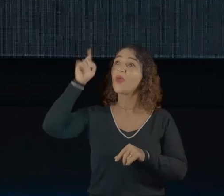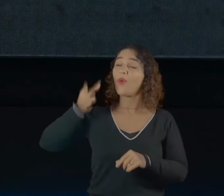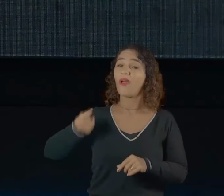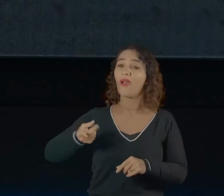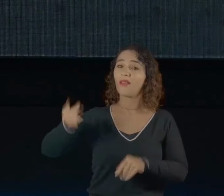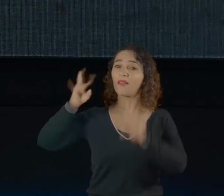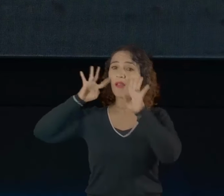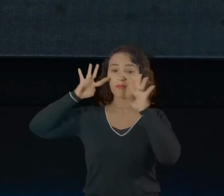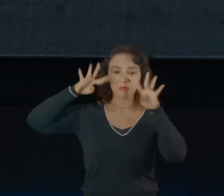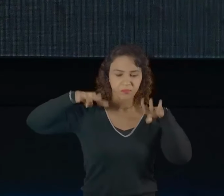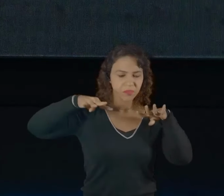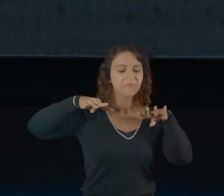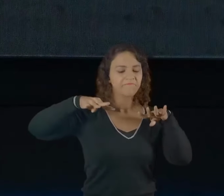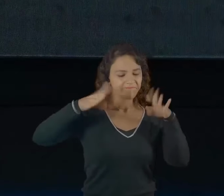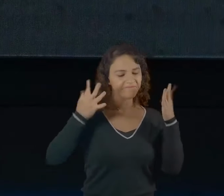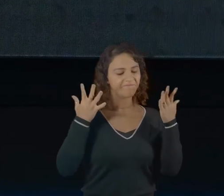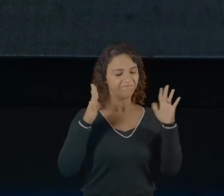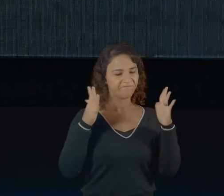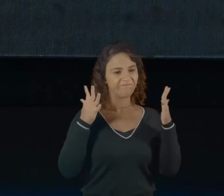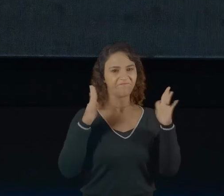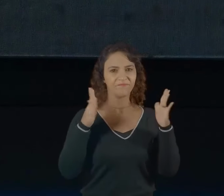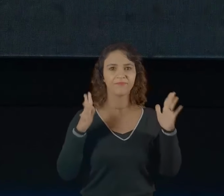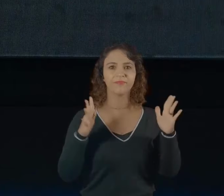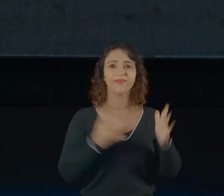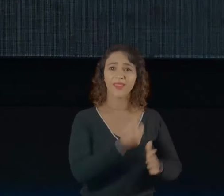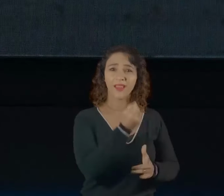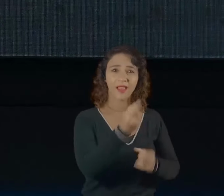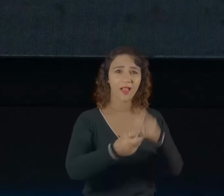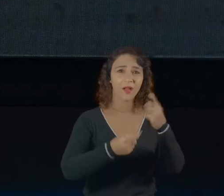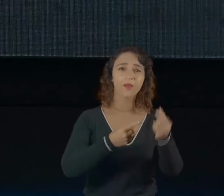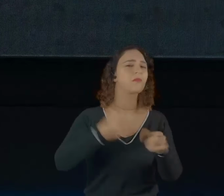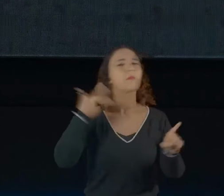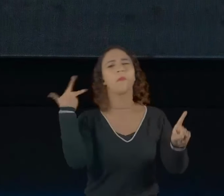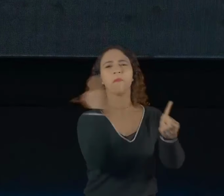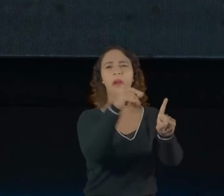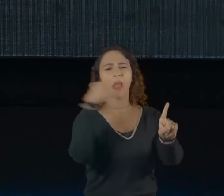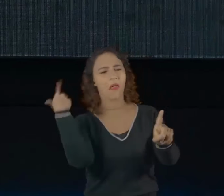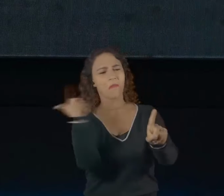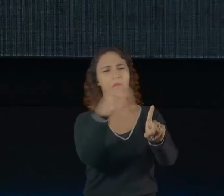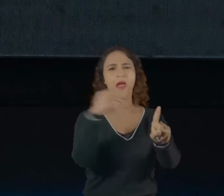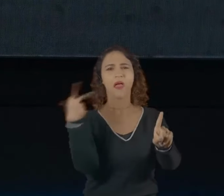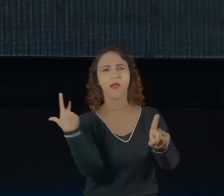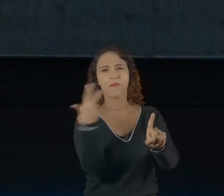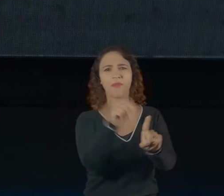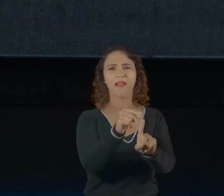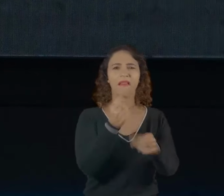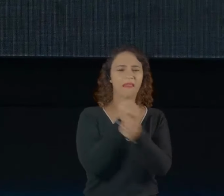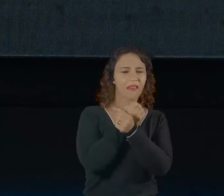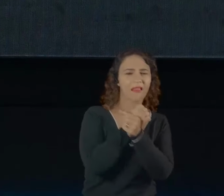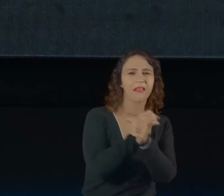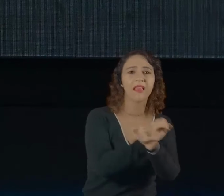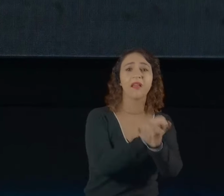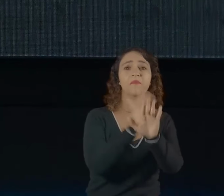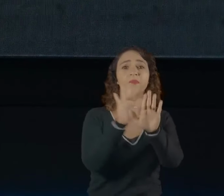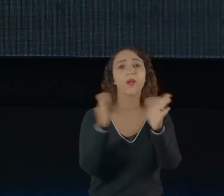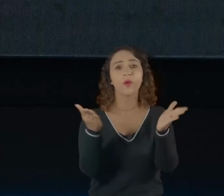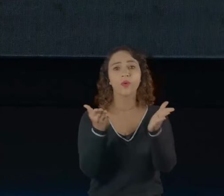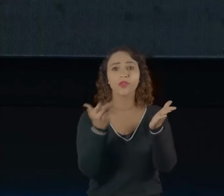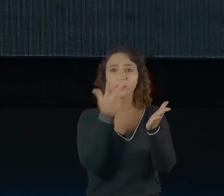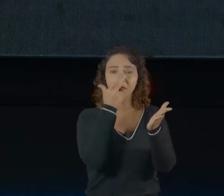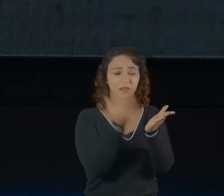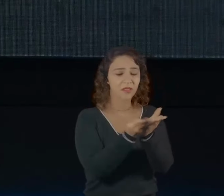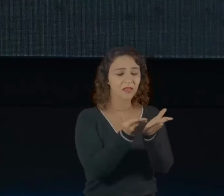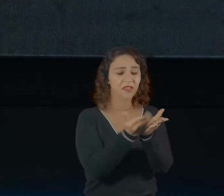Alguns foram torturados, outros receberam escárnio e açoites. Hoje o evangelho está cada vez mais se tornando